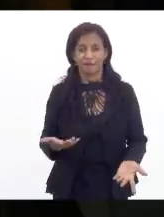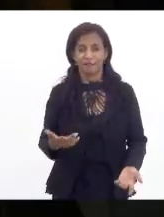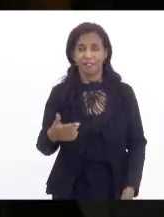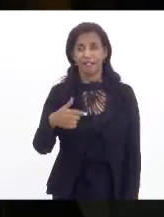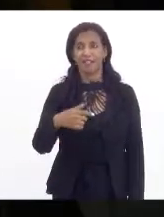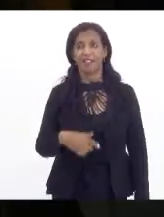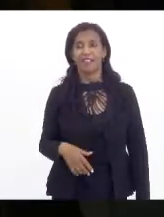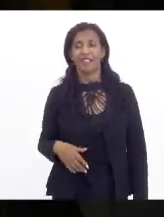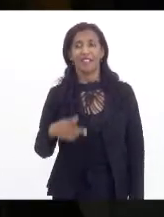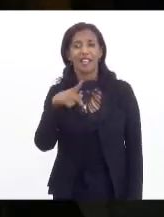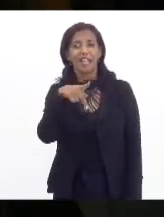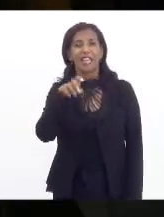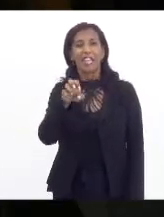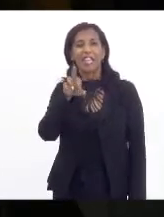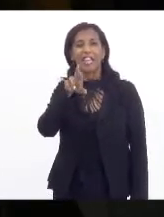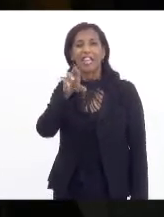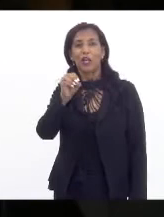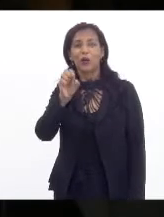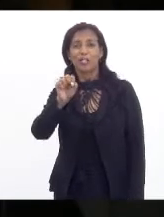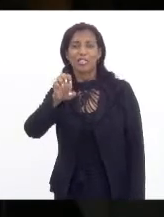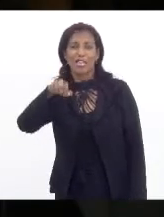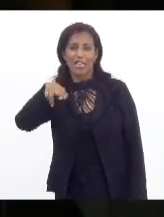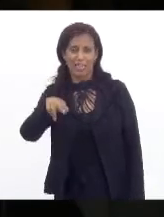QAV é querosene de aviação.